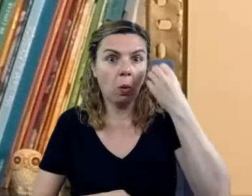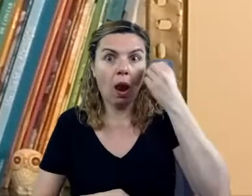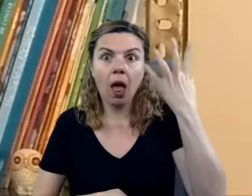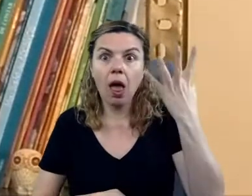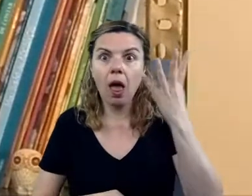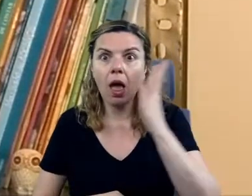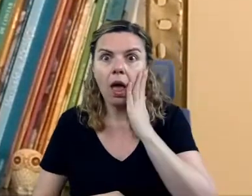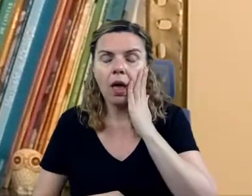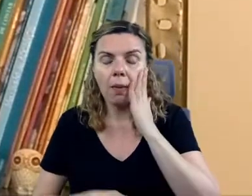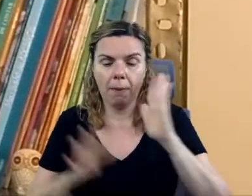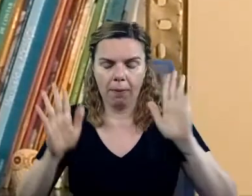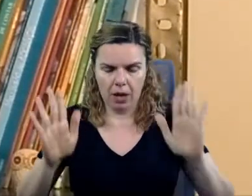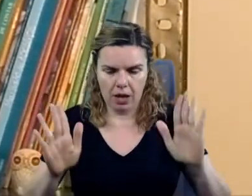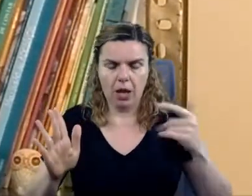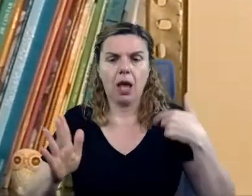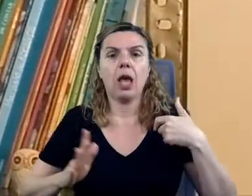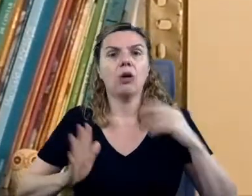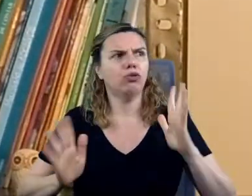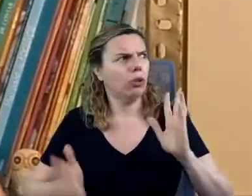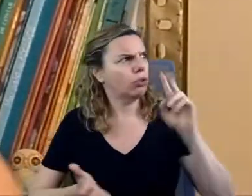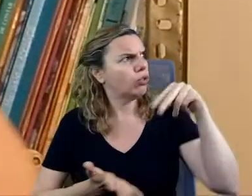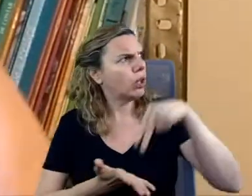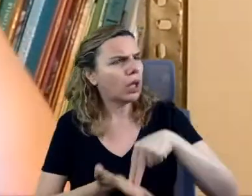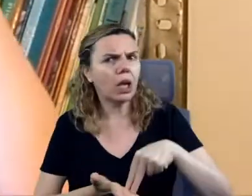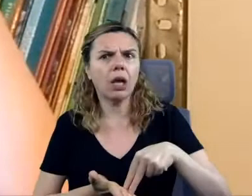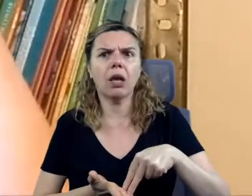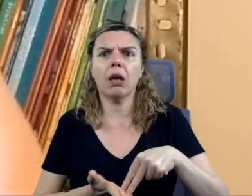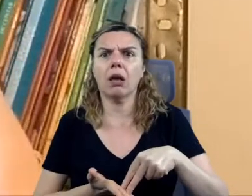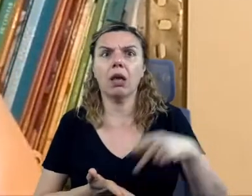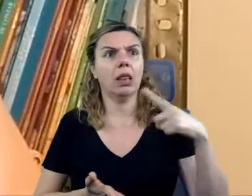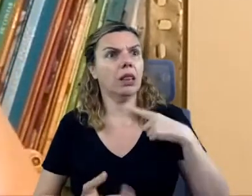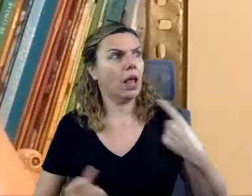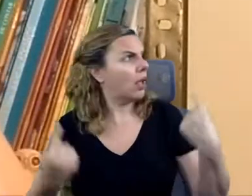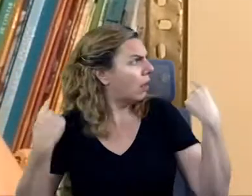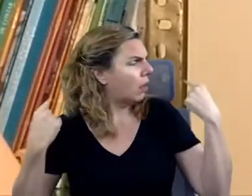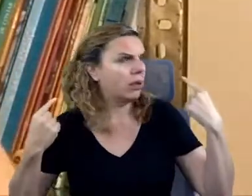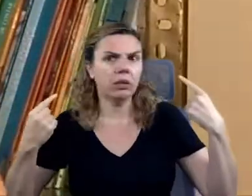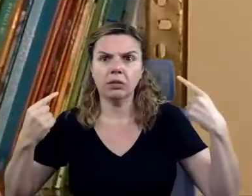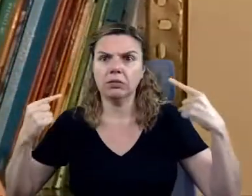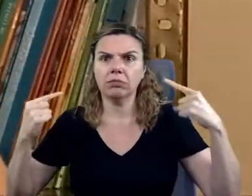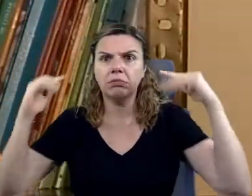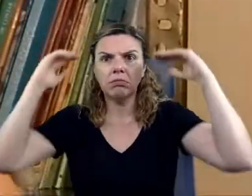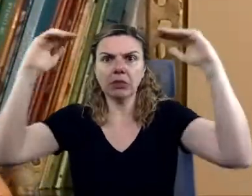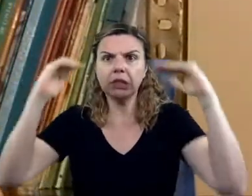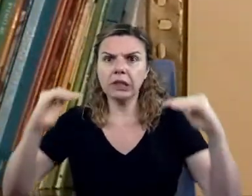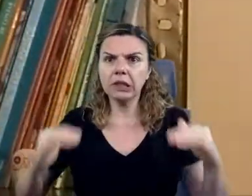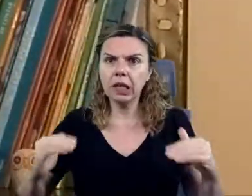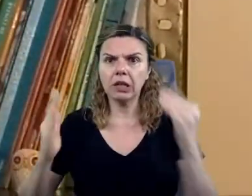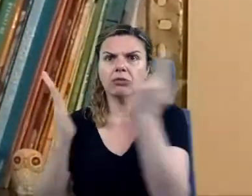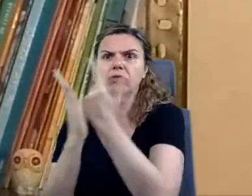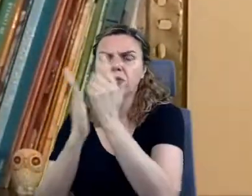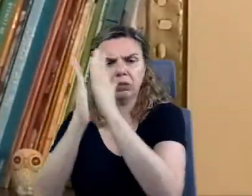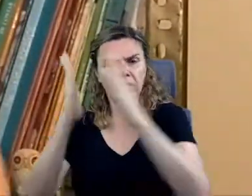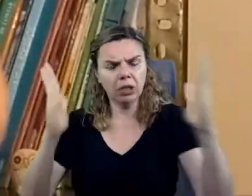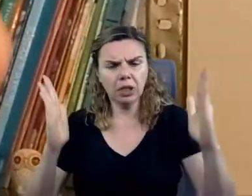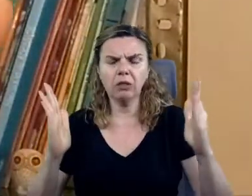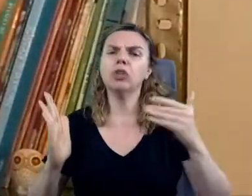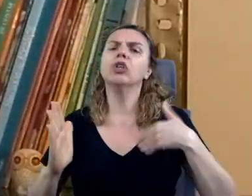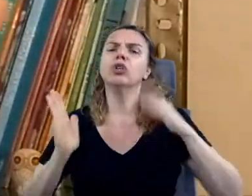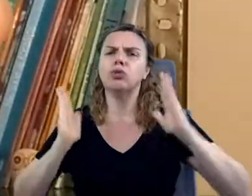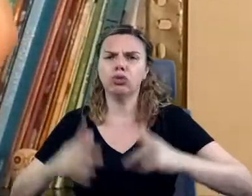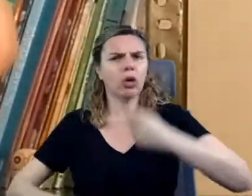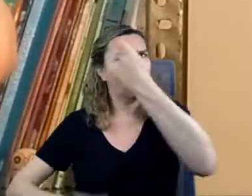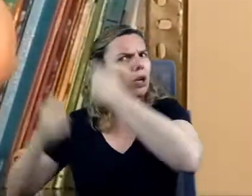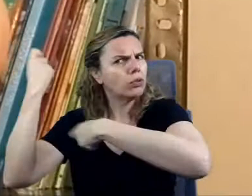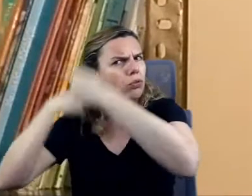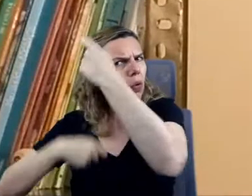Eu não lembro. Deixa eu ver. Eu tô aqui na frente de uma estante cheia de livros. Eu escovei bem